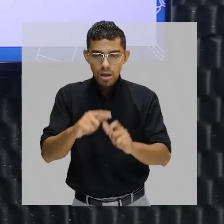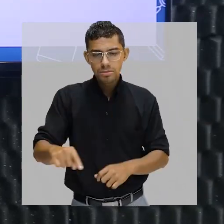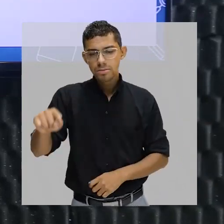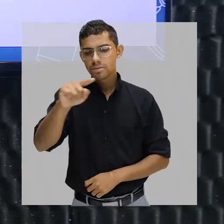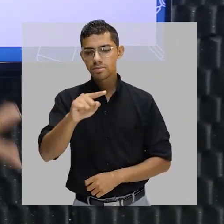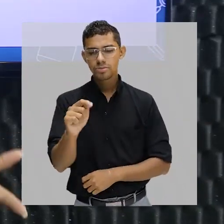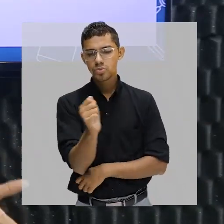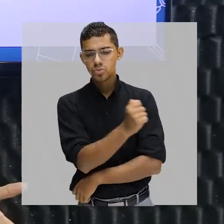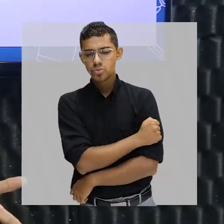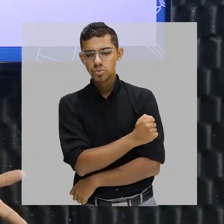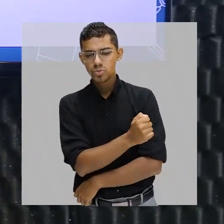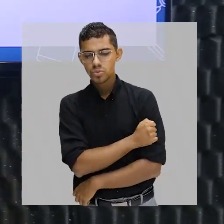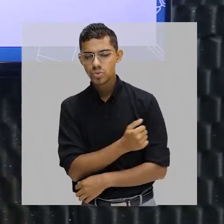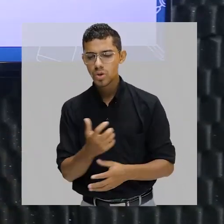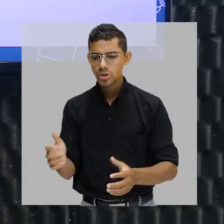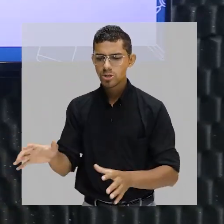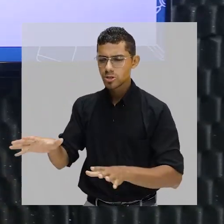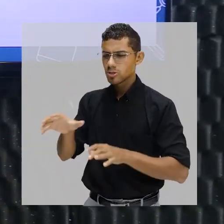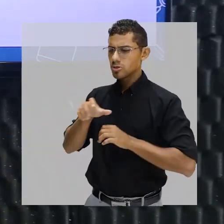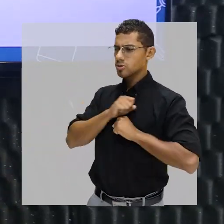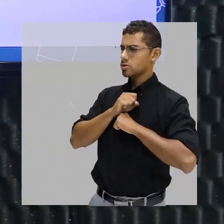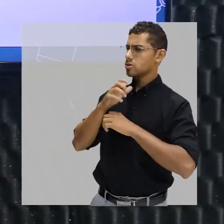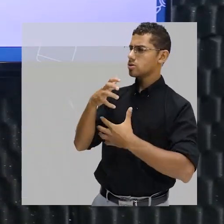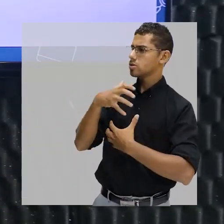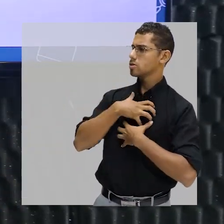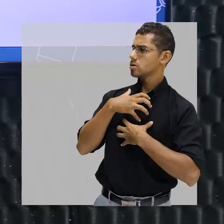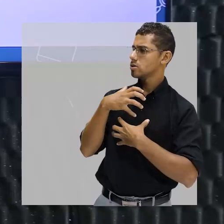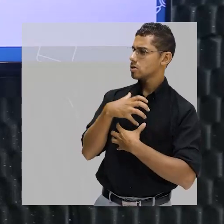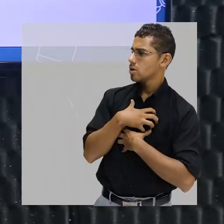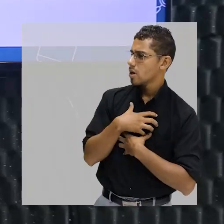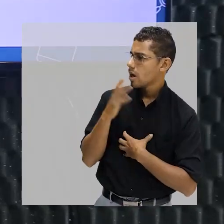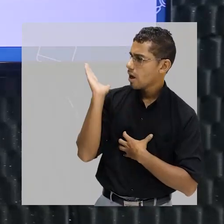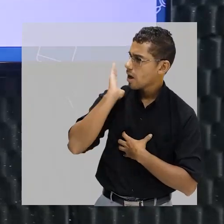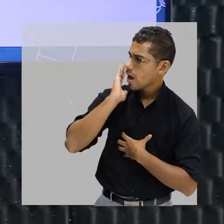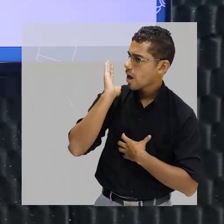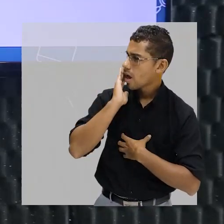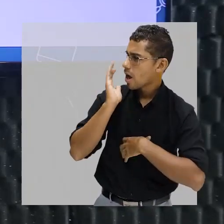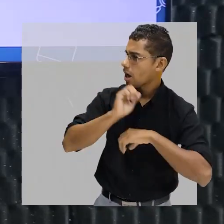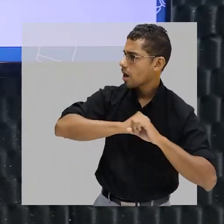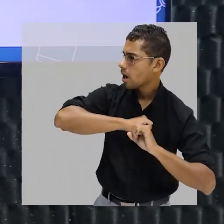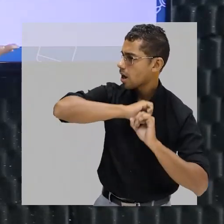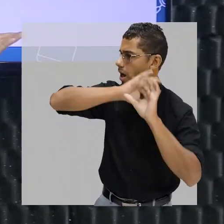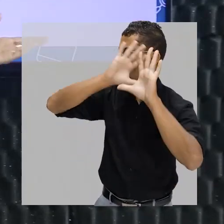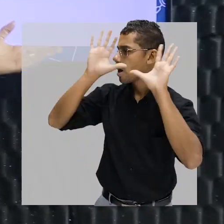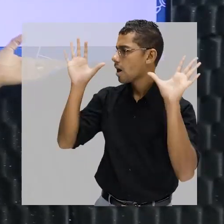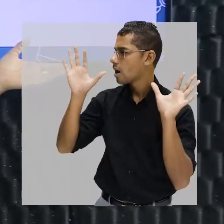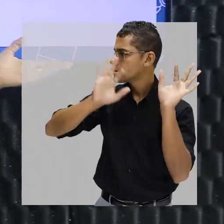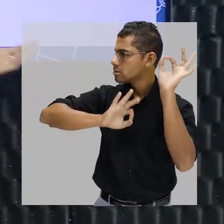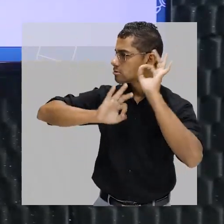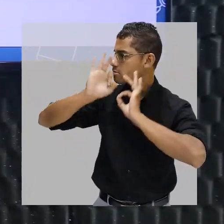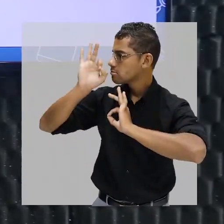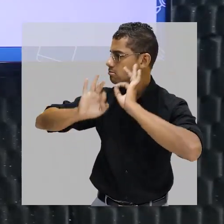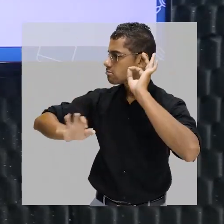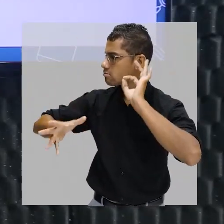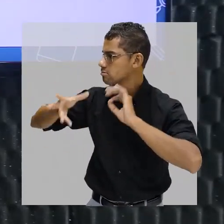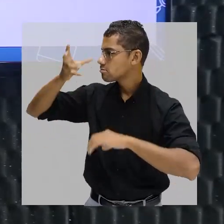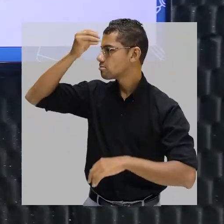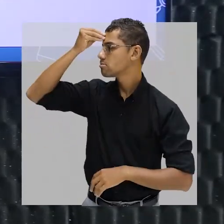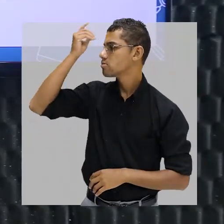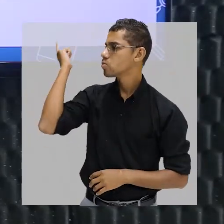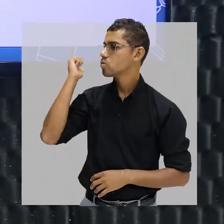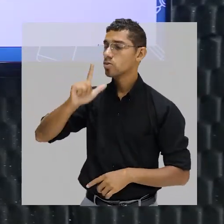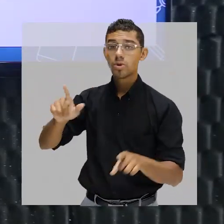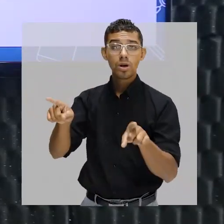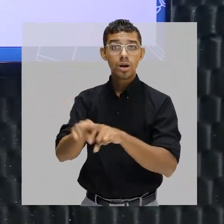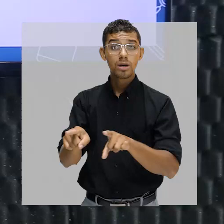receptor uma emoção. Eu quero que ele me acompanhe naquilo que eu estou falando, que eu estou desenvolvendo. Quando é usada? Quando o emissor